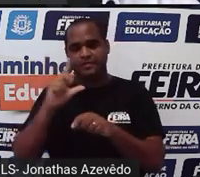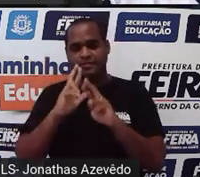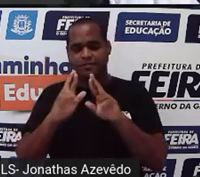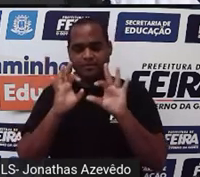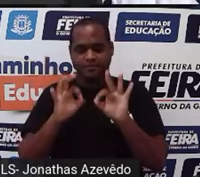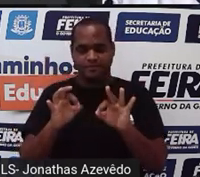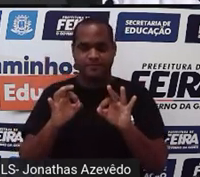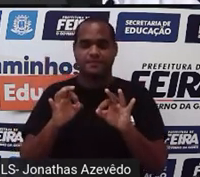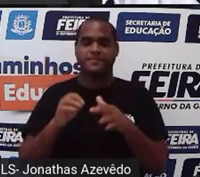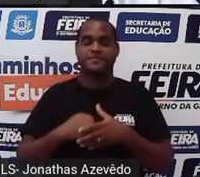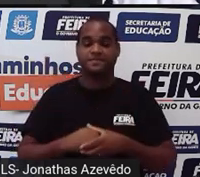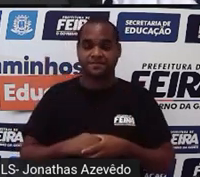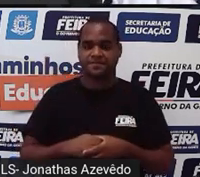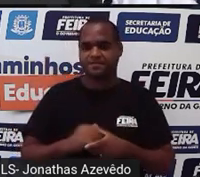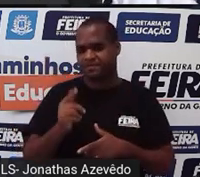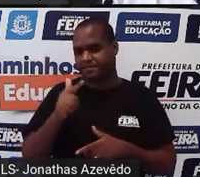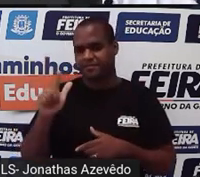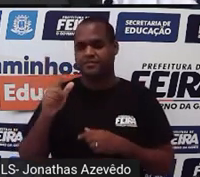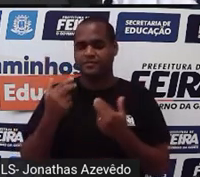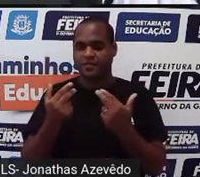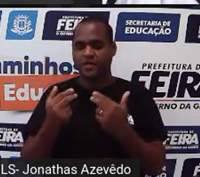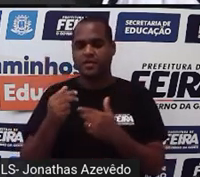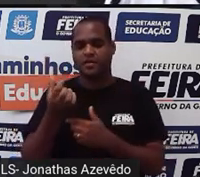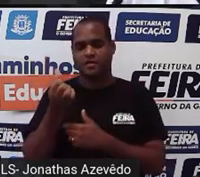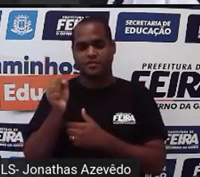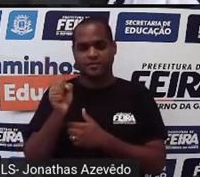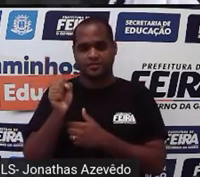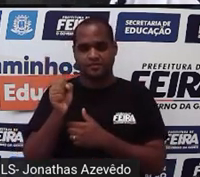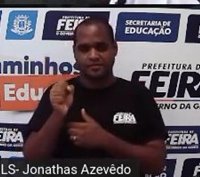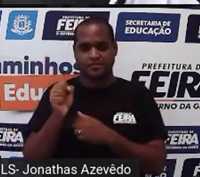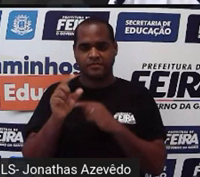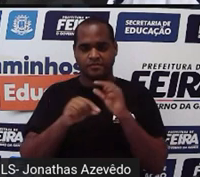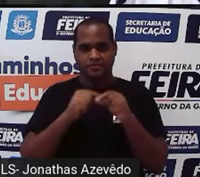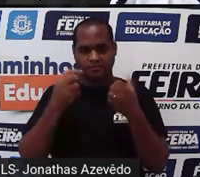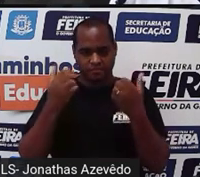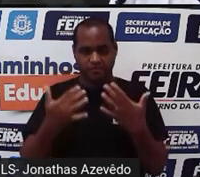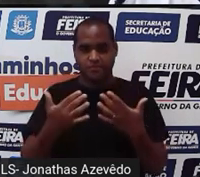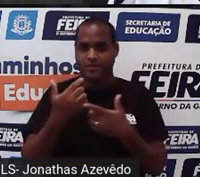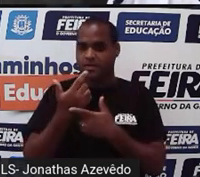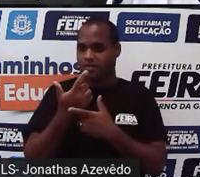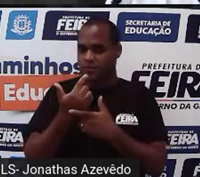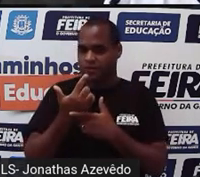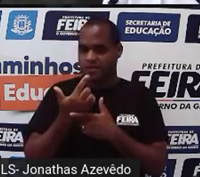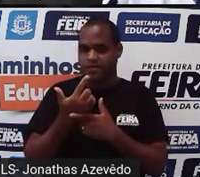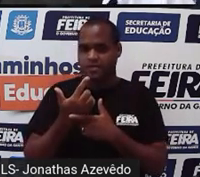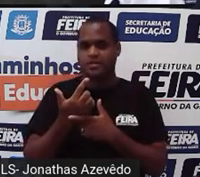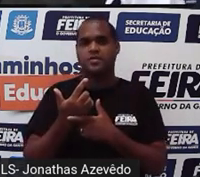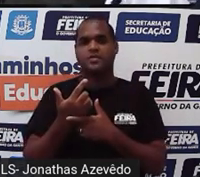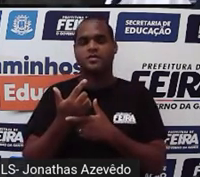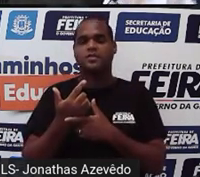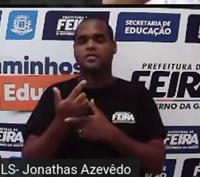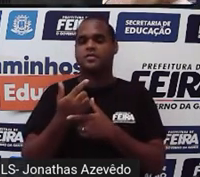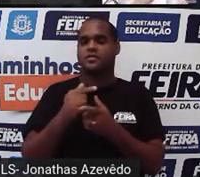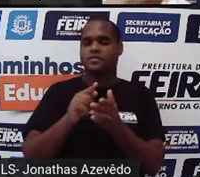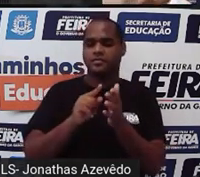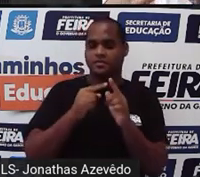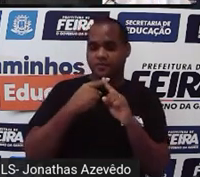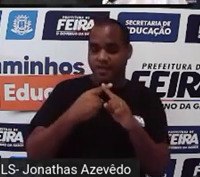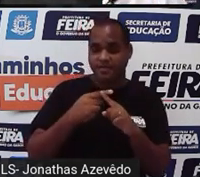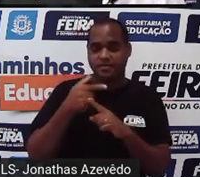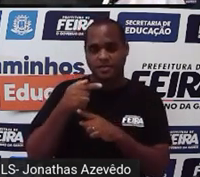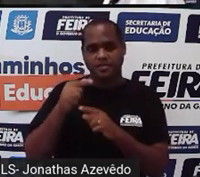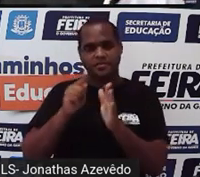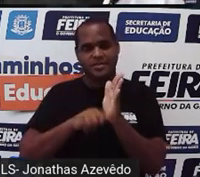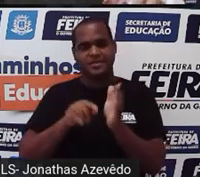é o mais 8 Y = 68 é aonde tem dor 12 X7 - Y esse